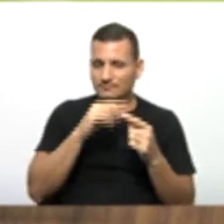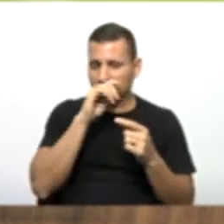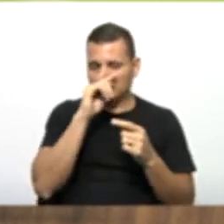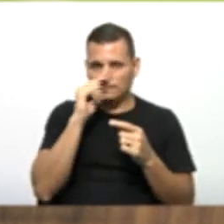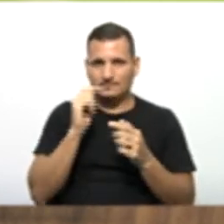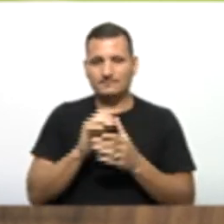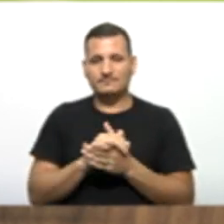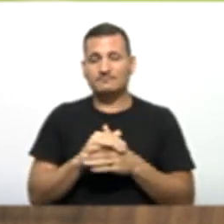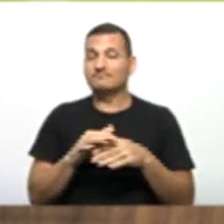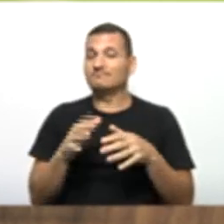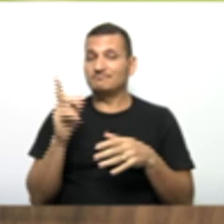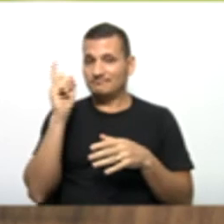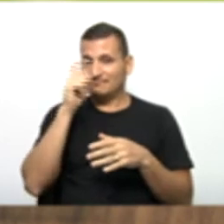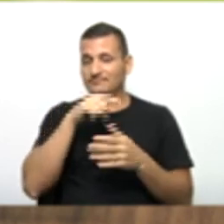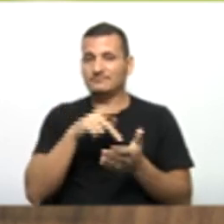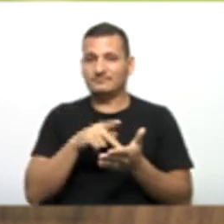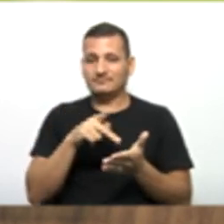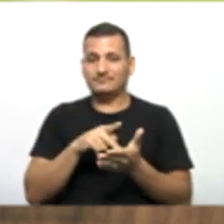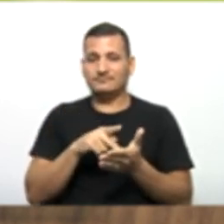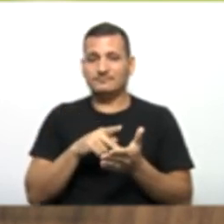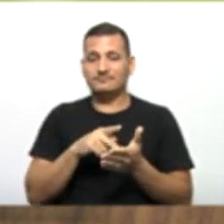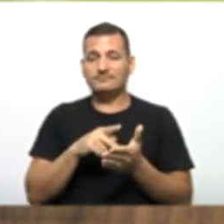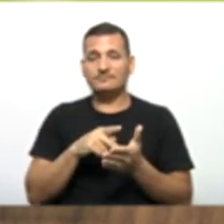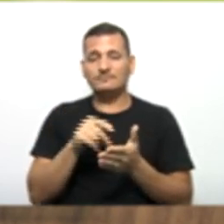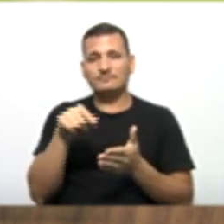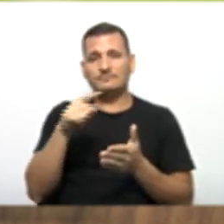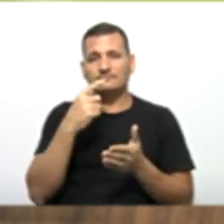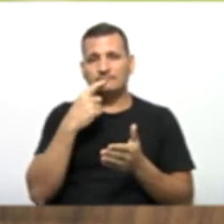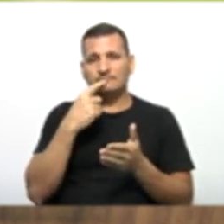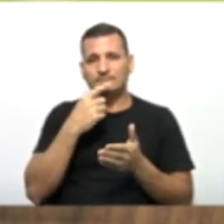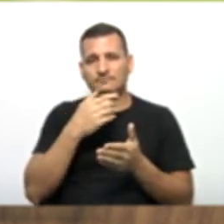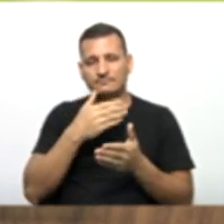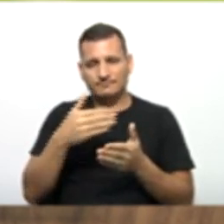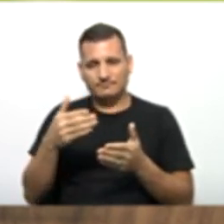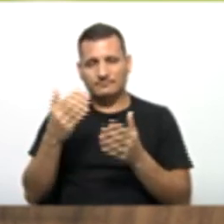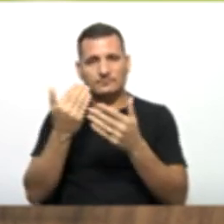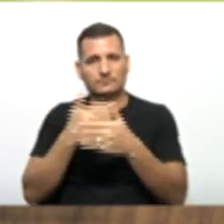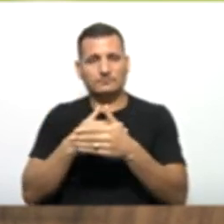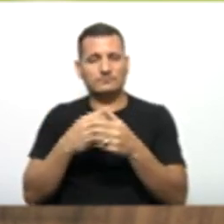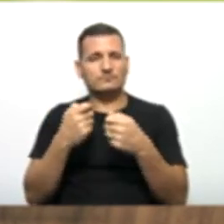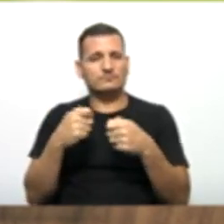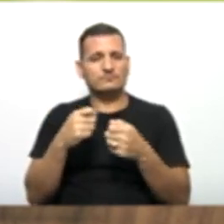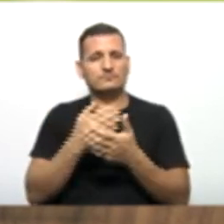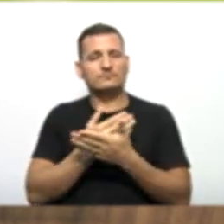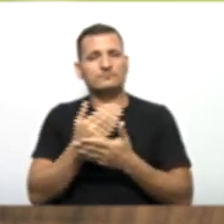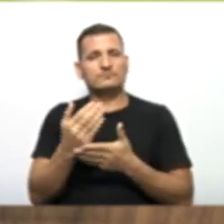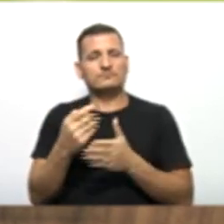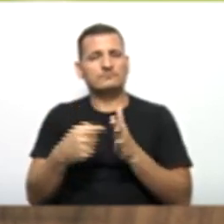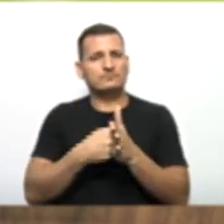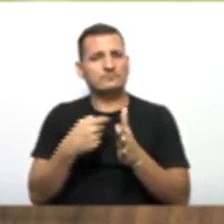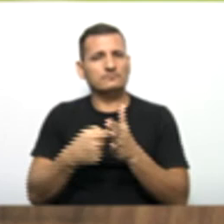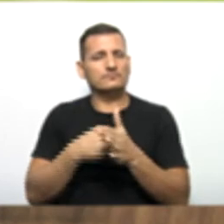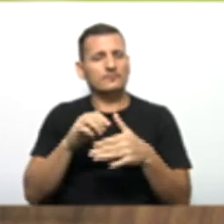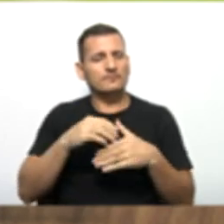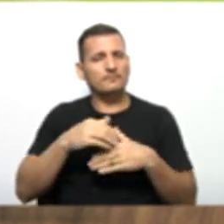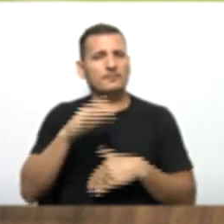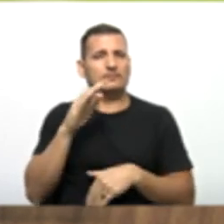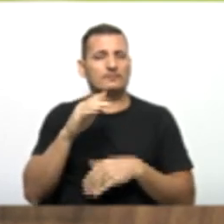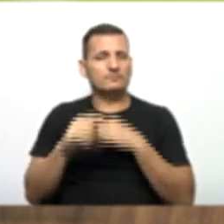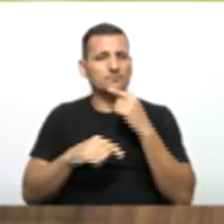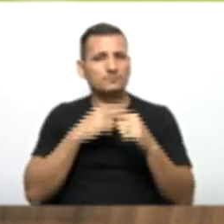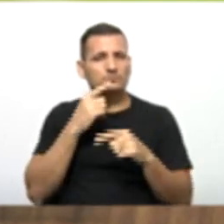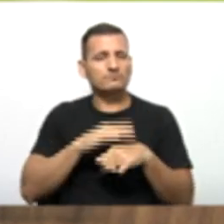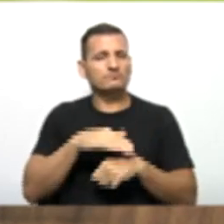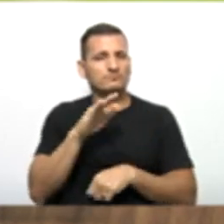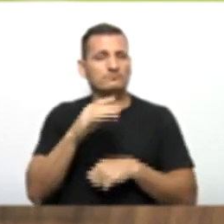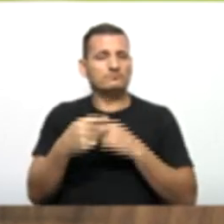vai complicar um pouquinho pessoas estão chegando perto da prova você tem que começar a questionar mais em tirar essas dúvidas têm